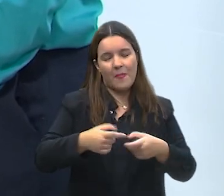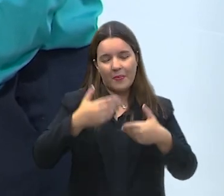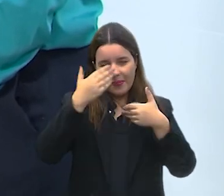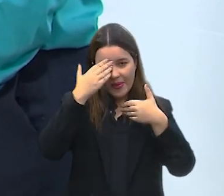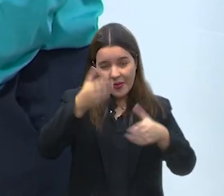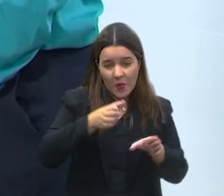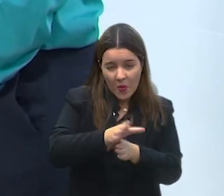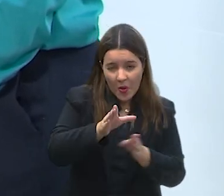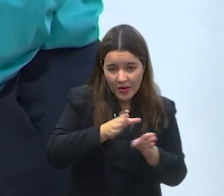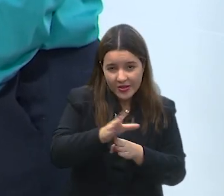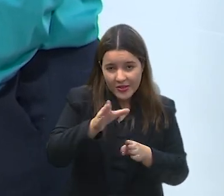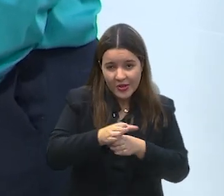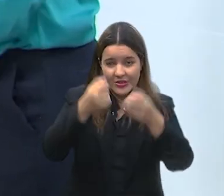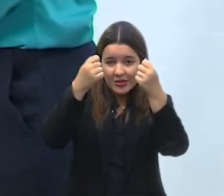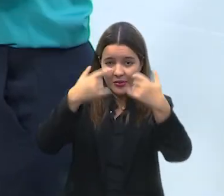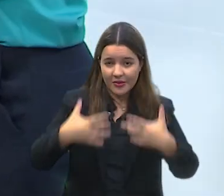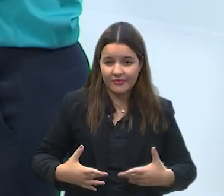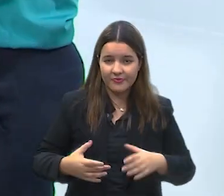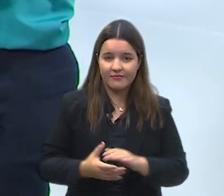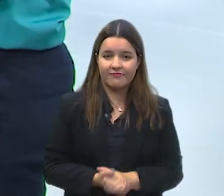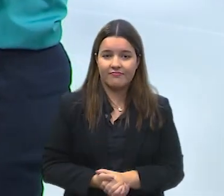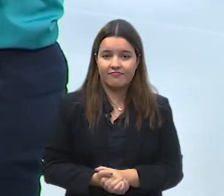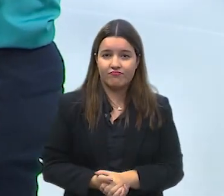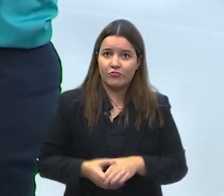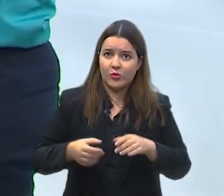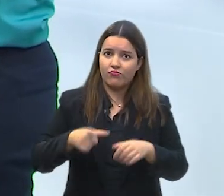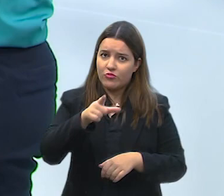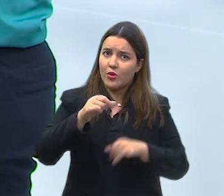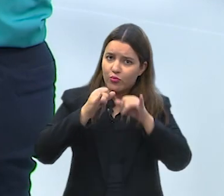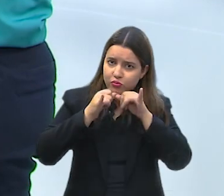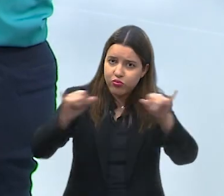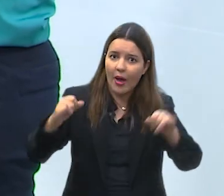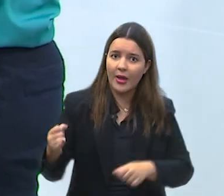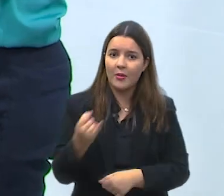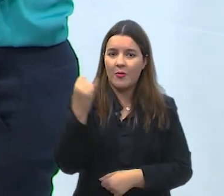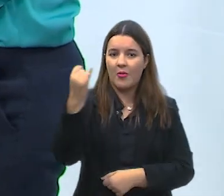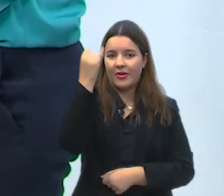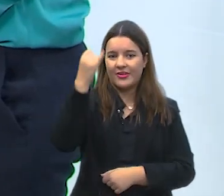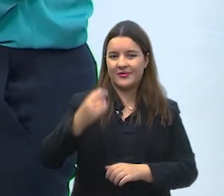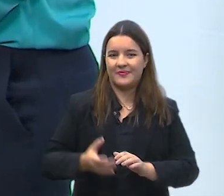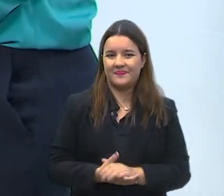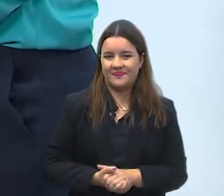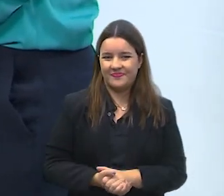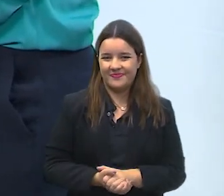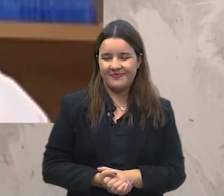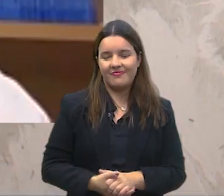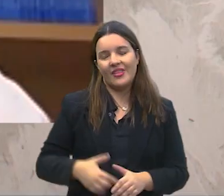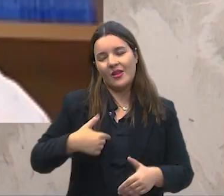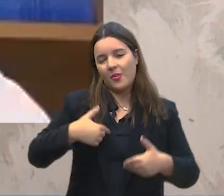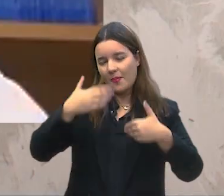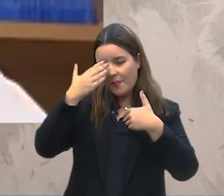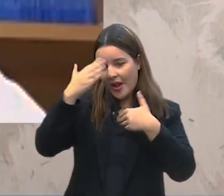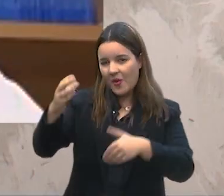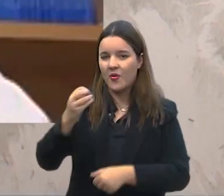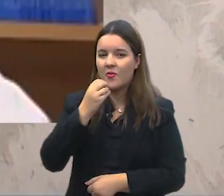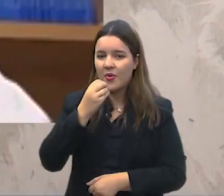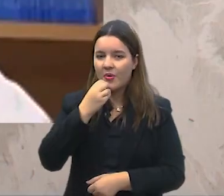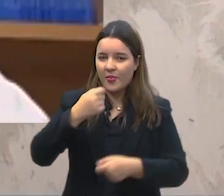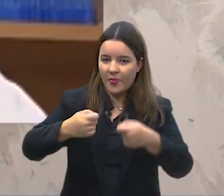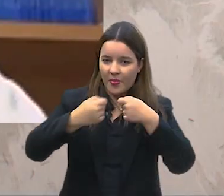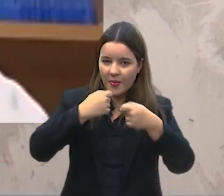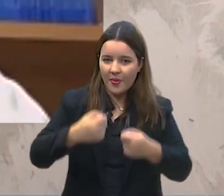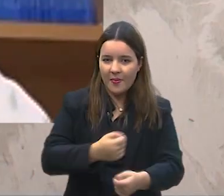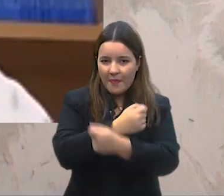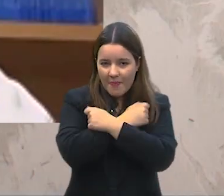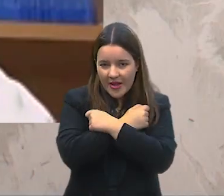pelos seus conselhos, orientações e por esse recado tão precioso, viu? Eu que agradeço a oportunidade, deixo um